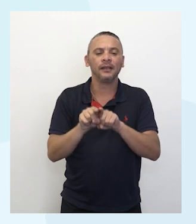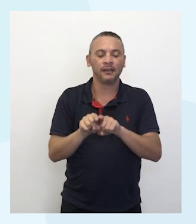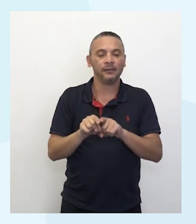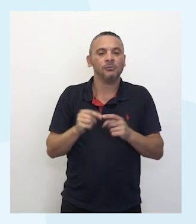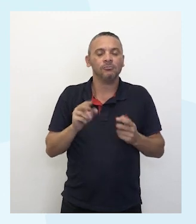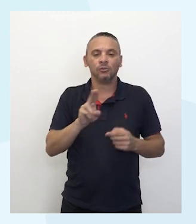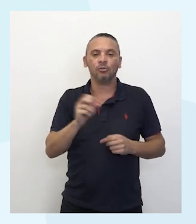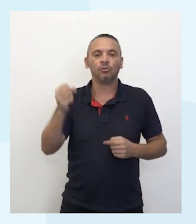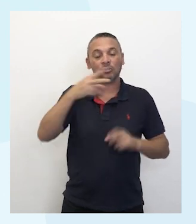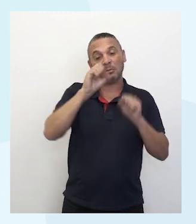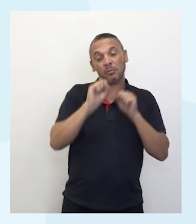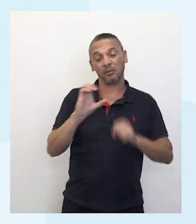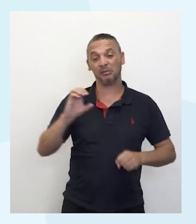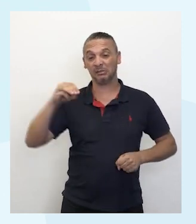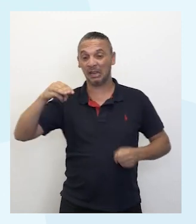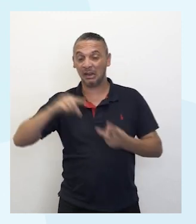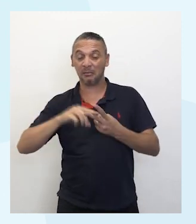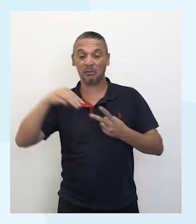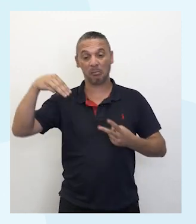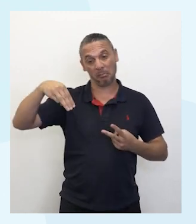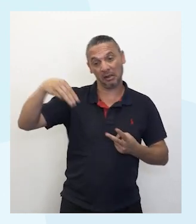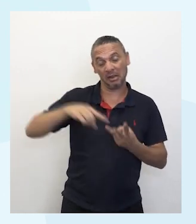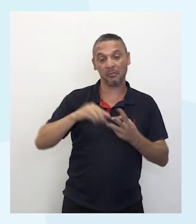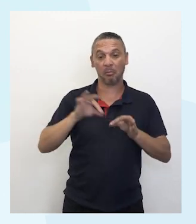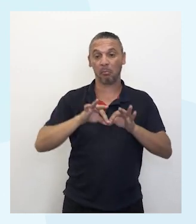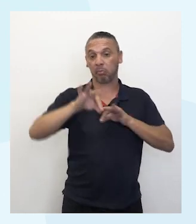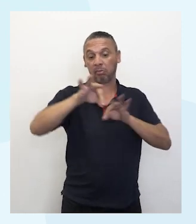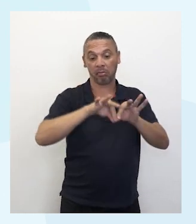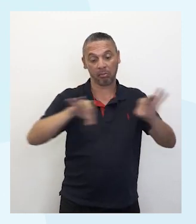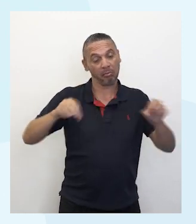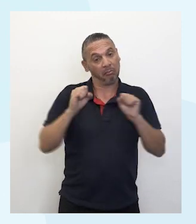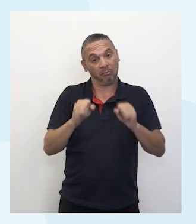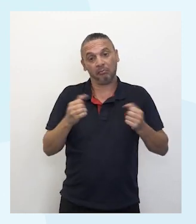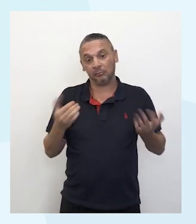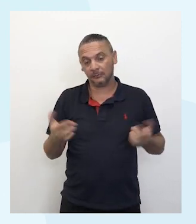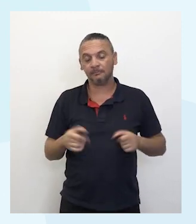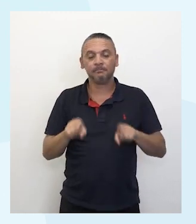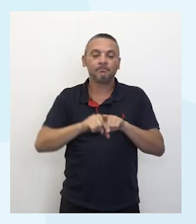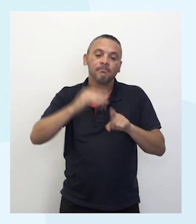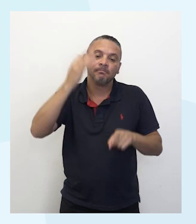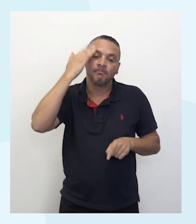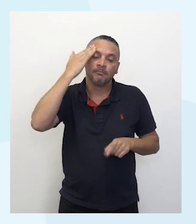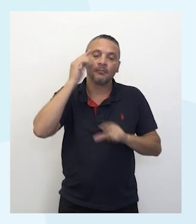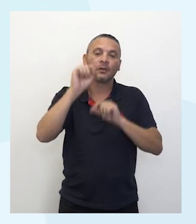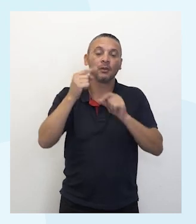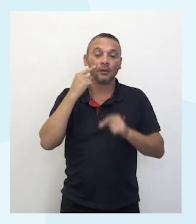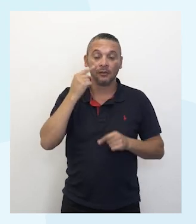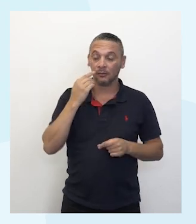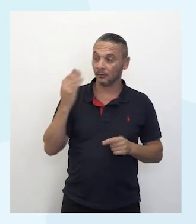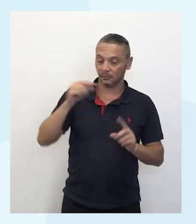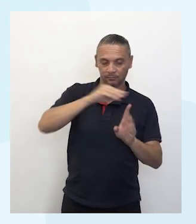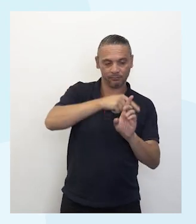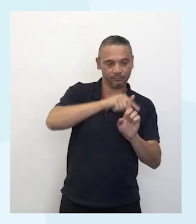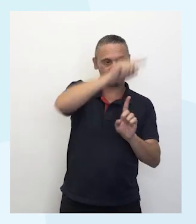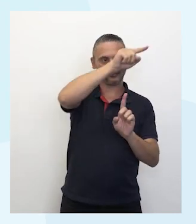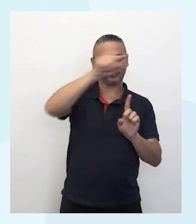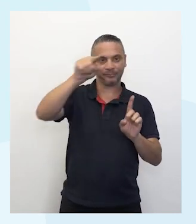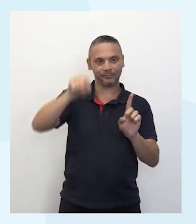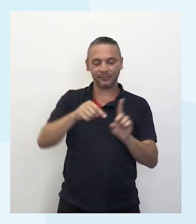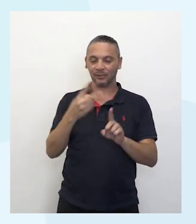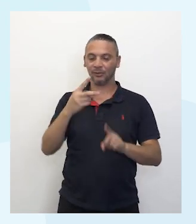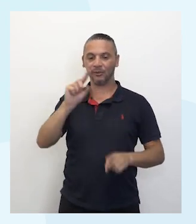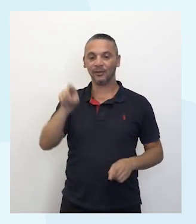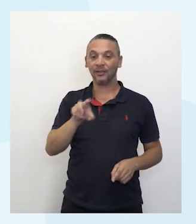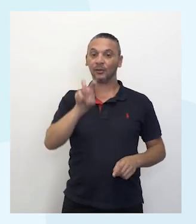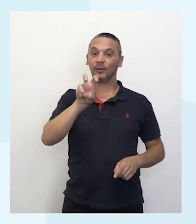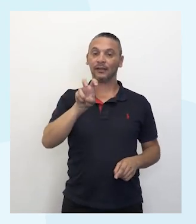certo? Pode ser centímetro, milímetro, metro, o que for. E também quero saber, por exemplo, qual é o lado desse quadradinho que tem essa